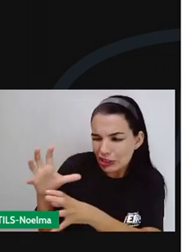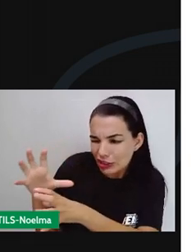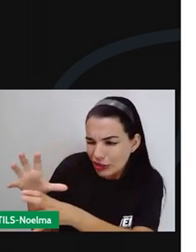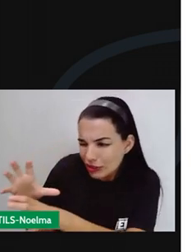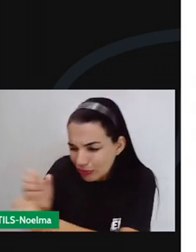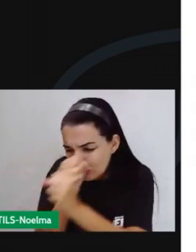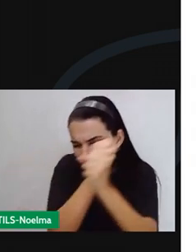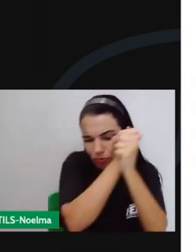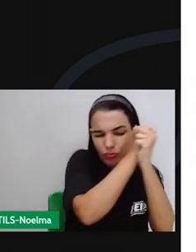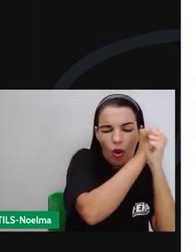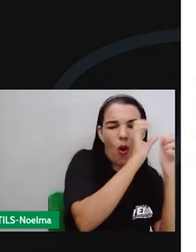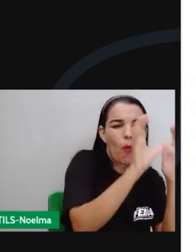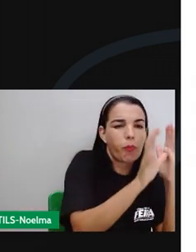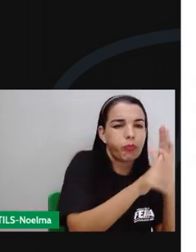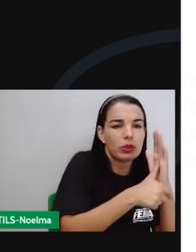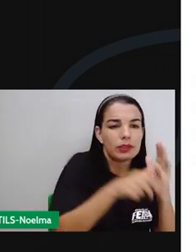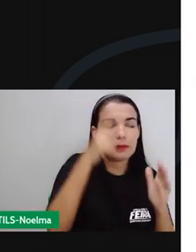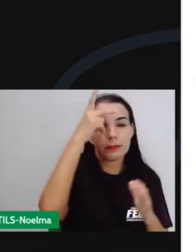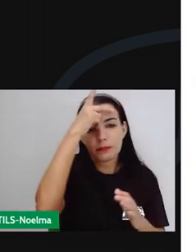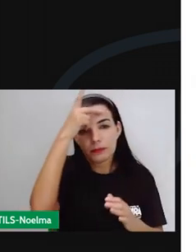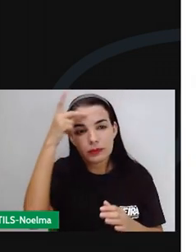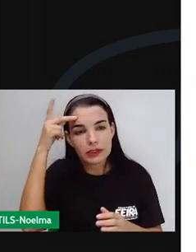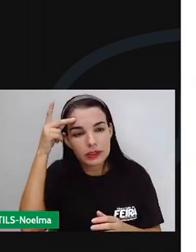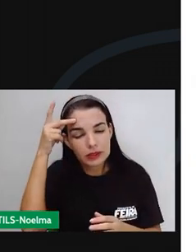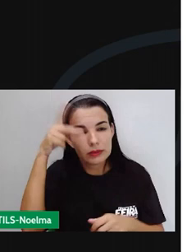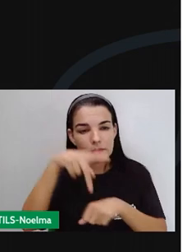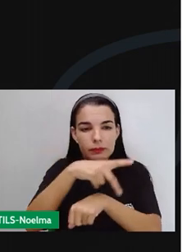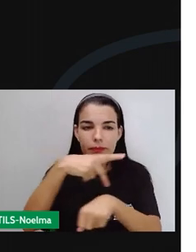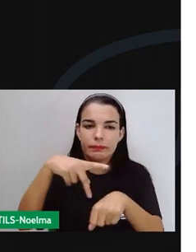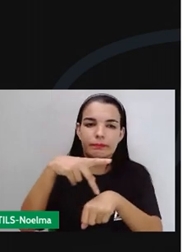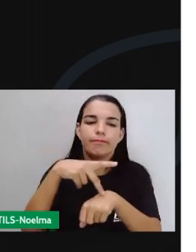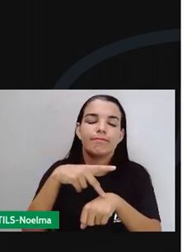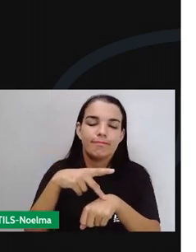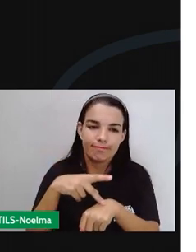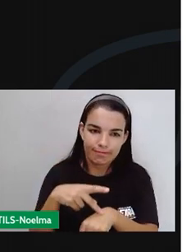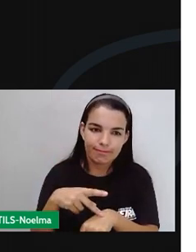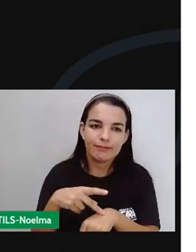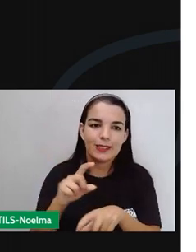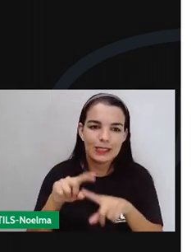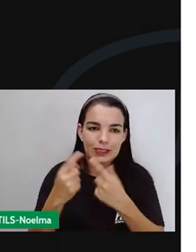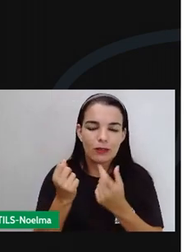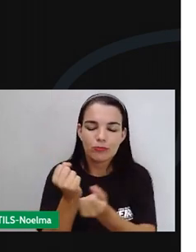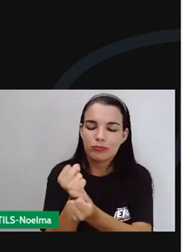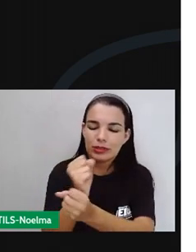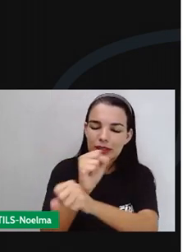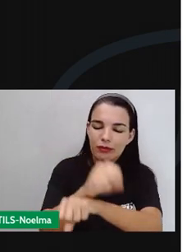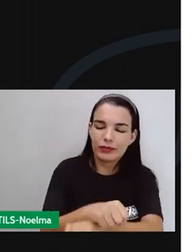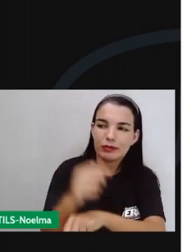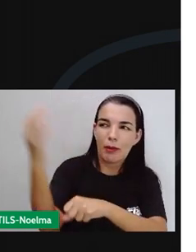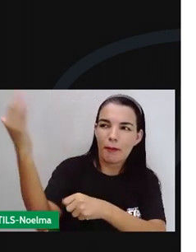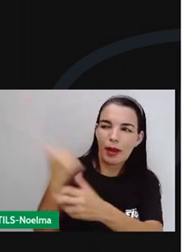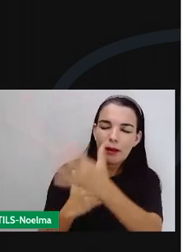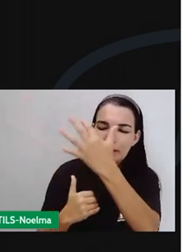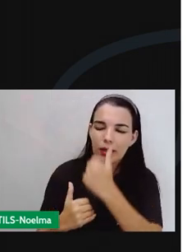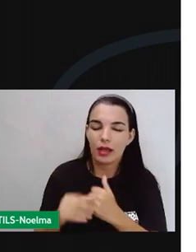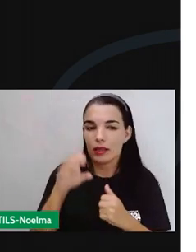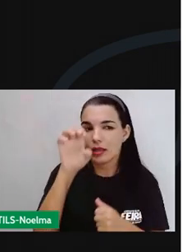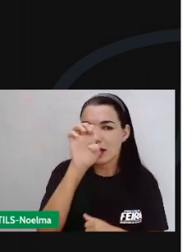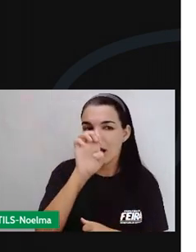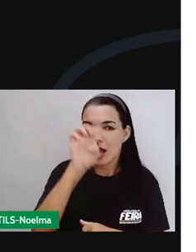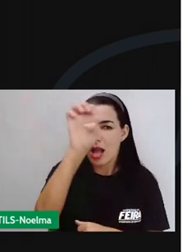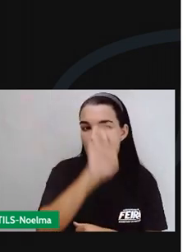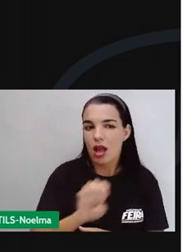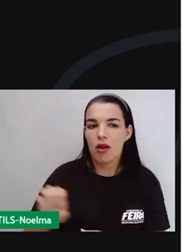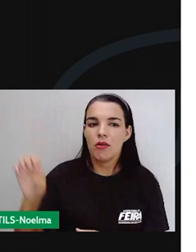de seus países, escravizados e trazidos ao território brasileiro pelos europeus para trabalhar